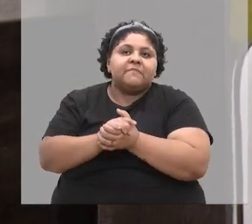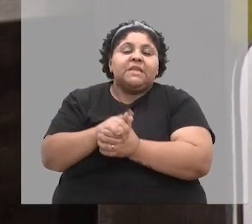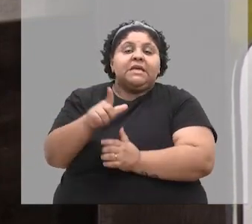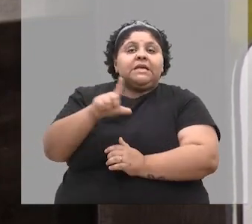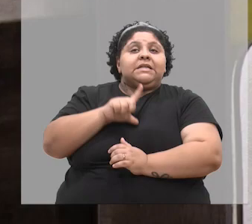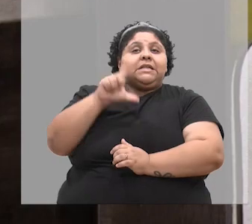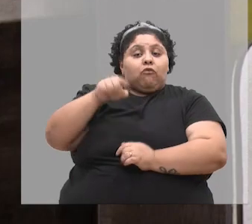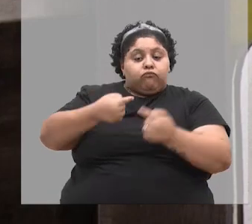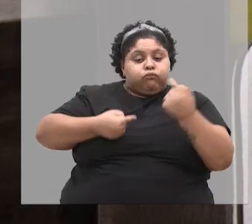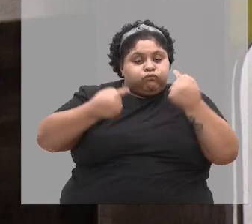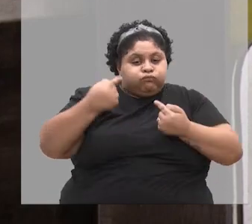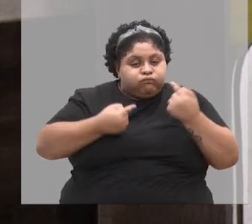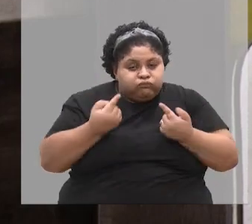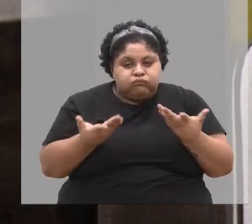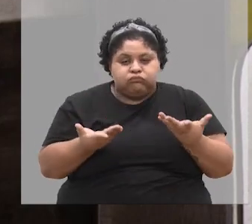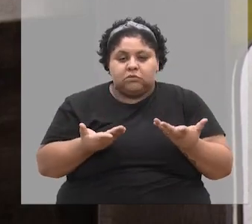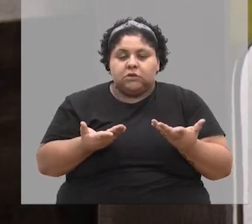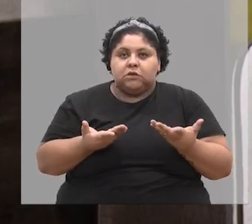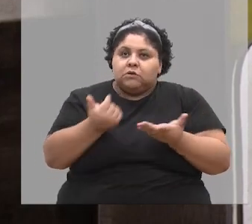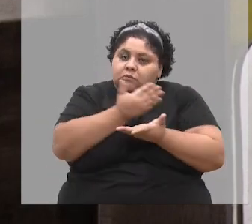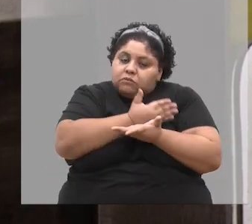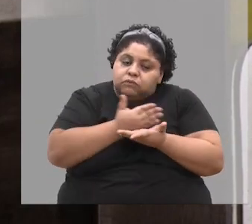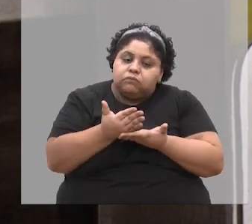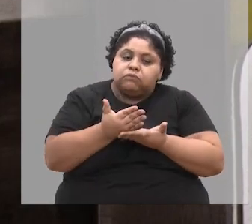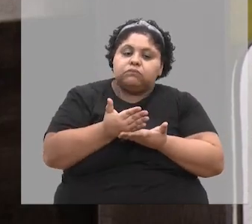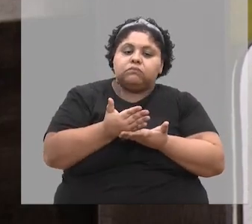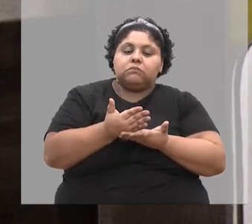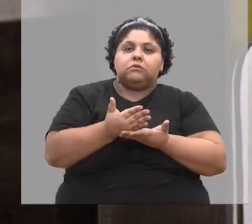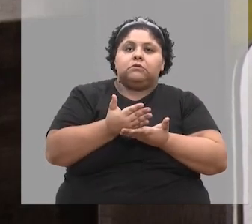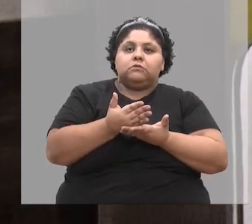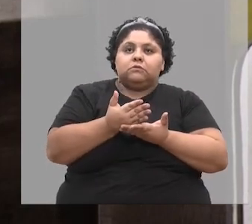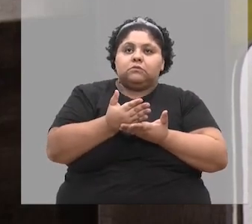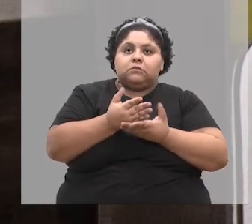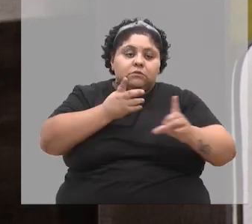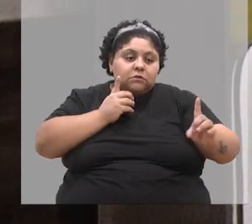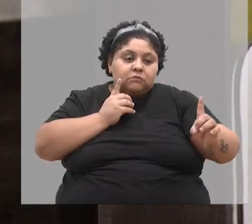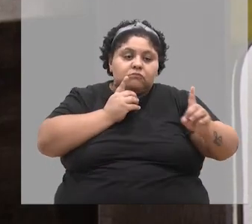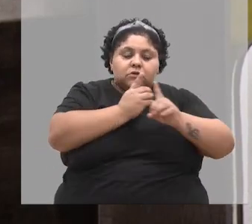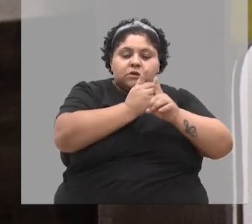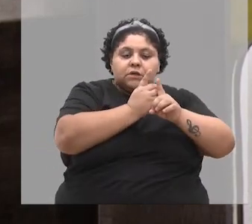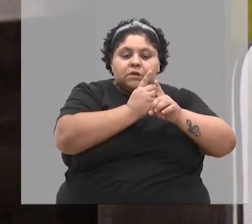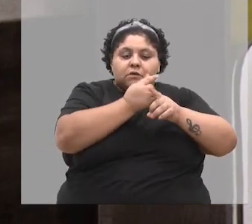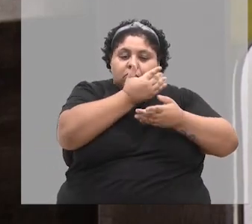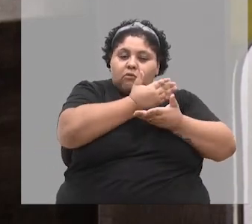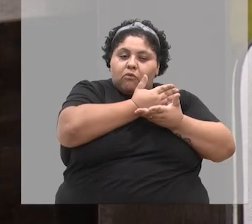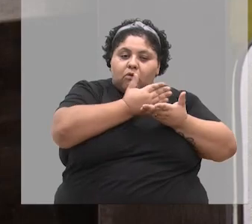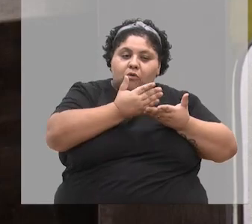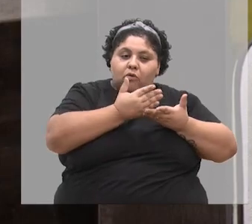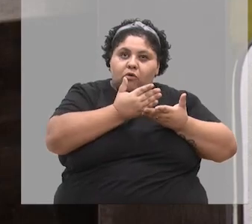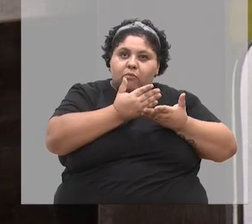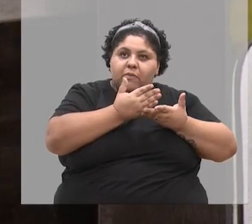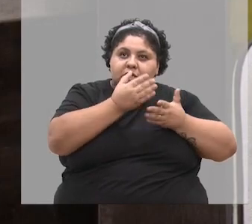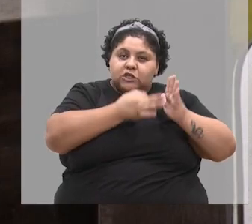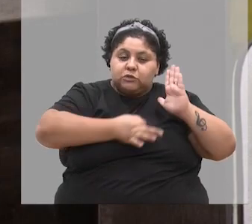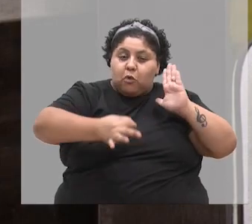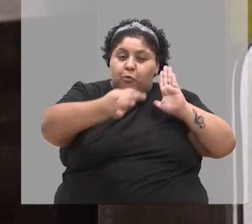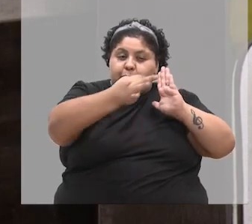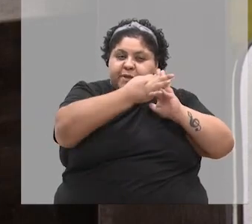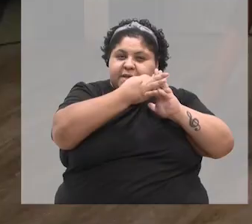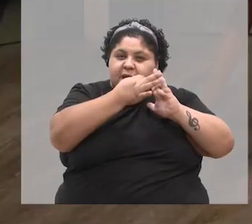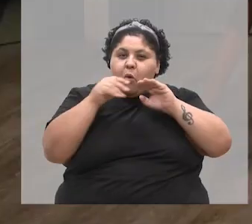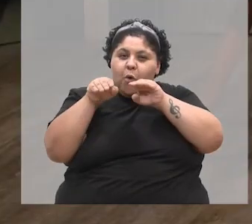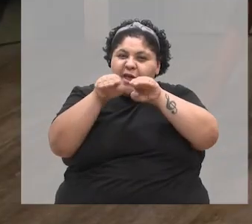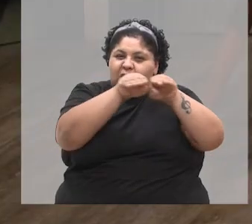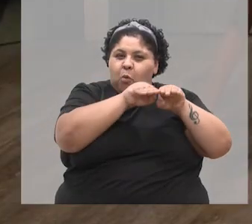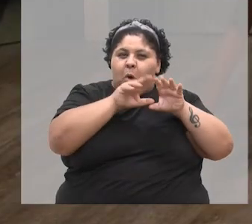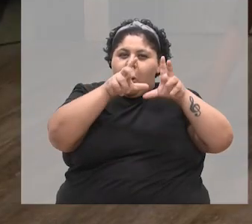sociedade, exatamente, né? Então, tem esses debates, essas discussões, e a partir, né, desses encontros é que se chega, então, a um